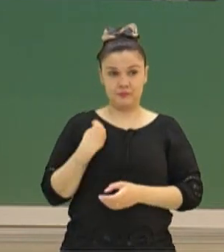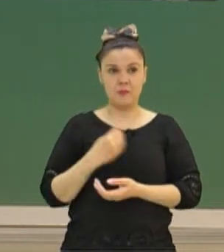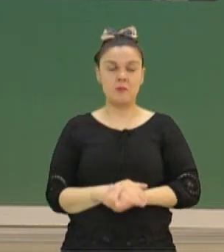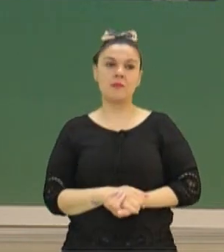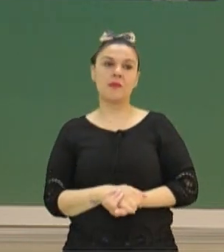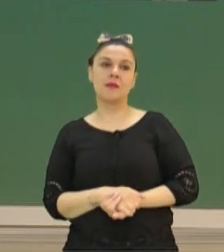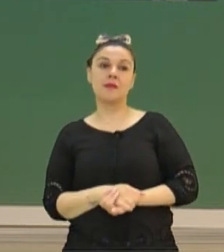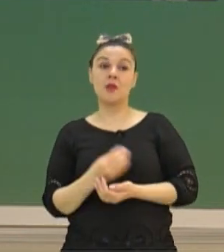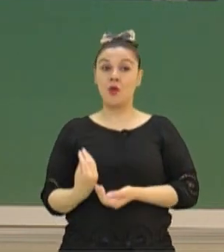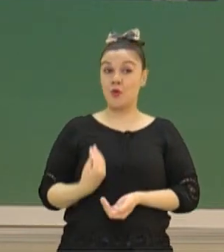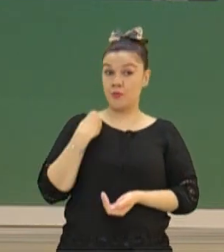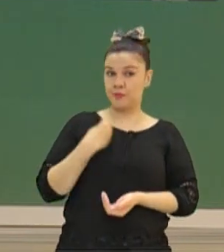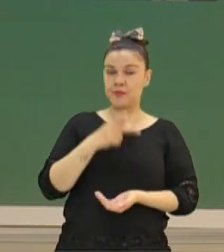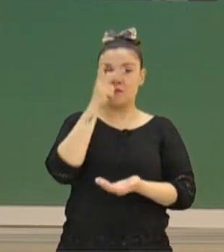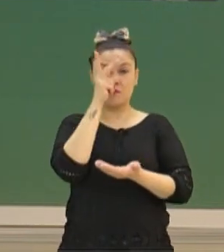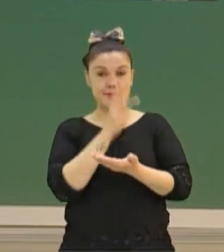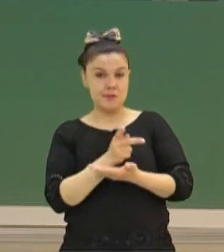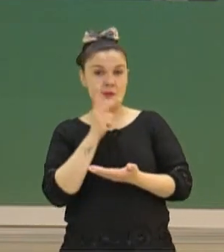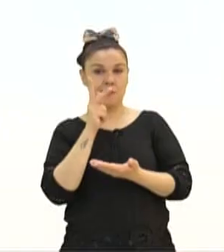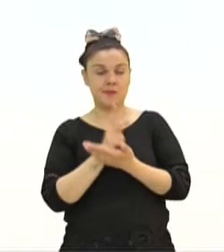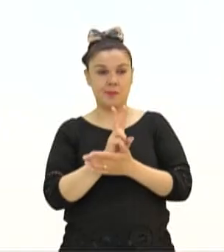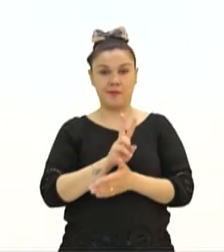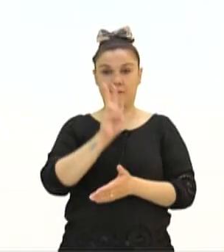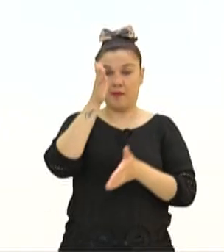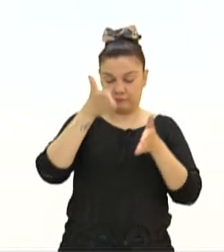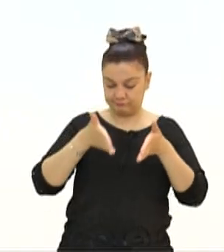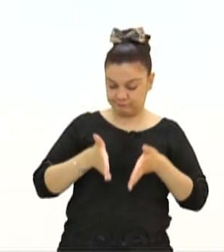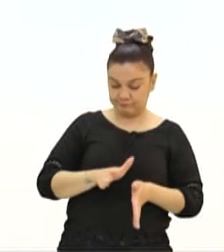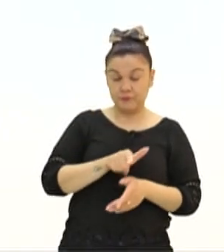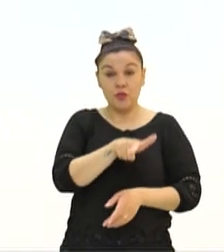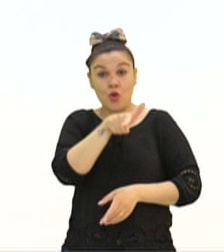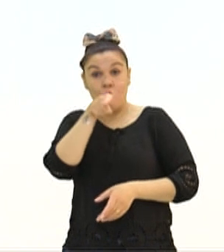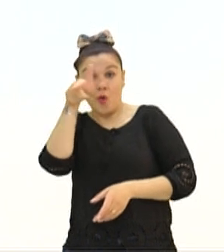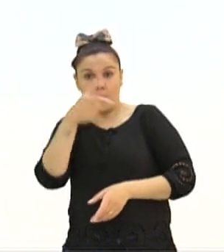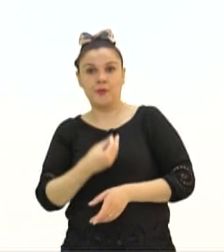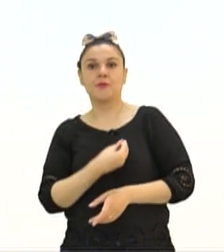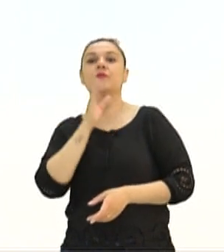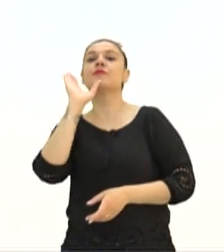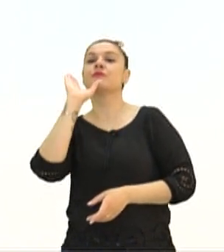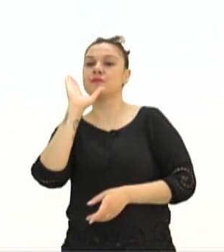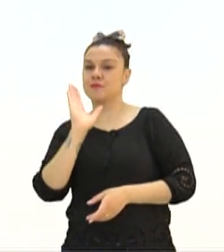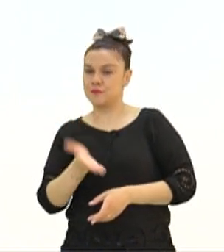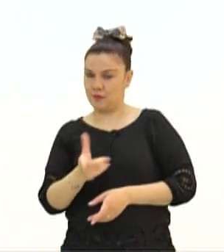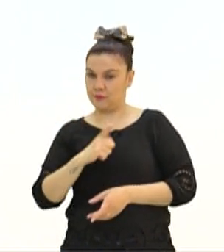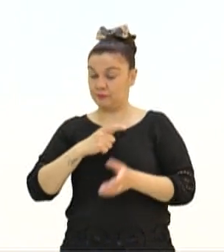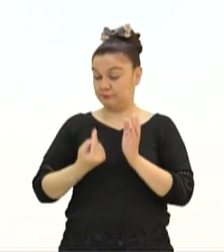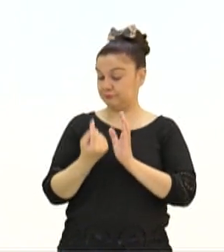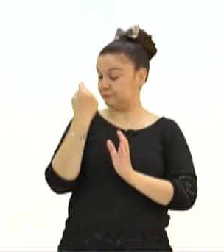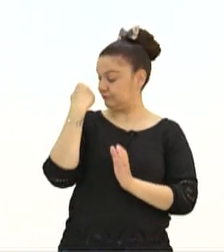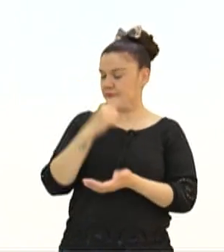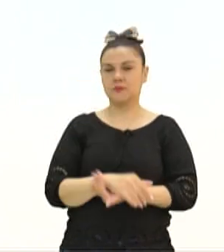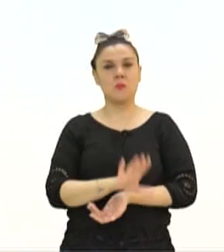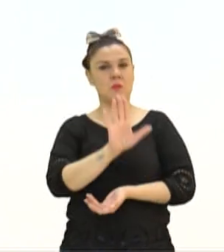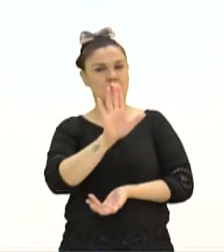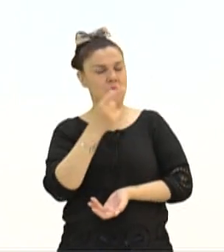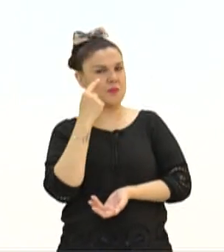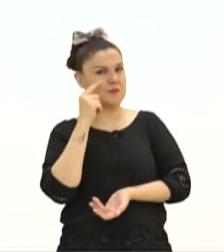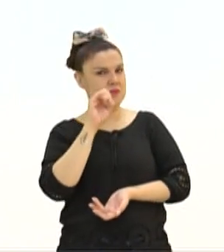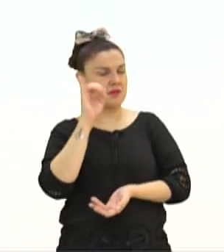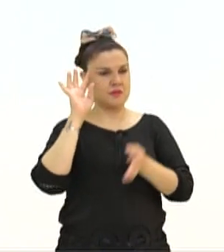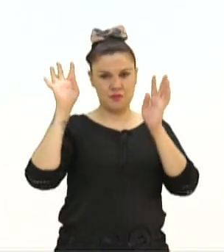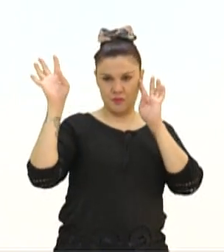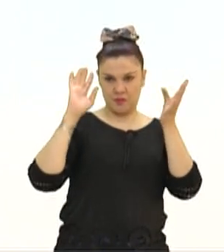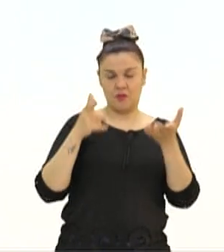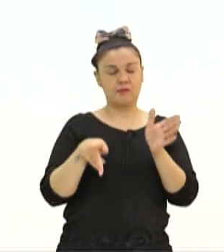Os seres vivos, eles sempre vão surgir de um outro ser vivo que já existe antes. Então, se nós